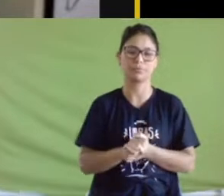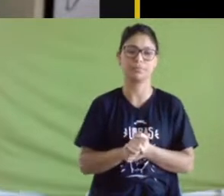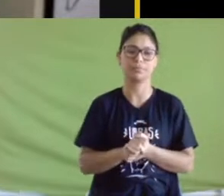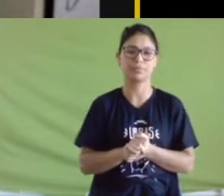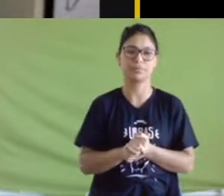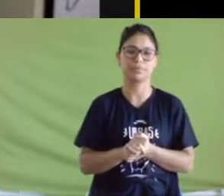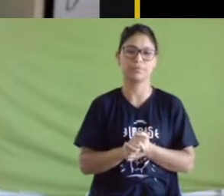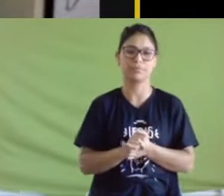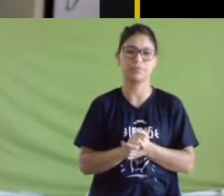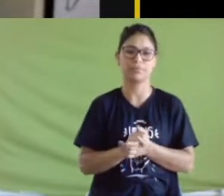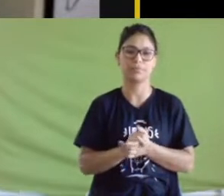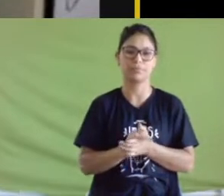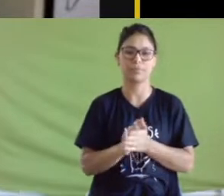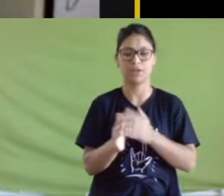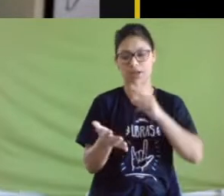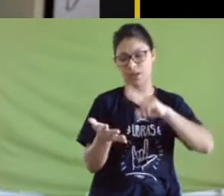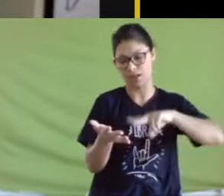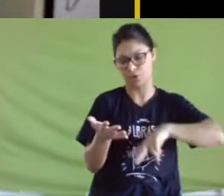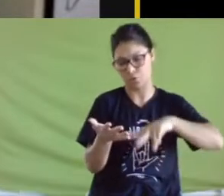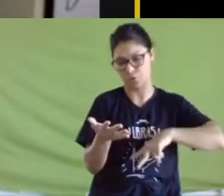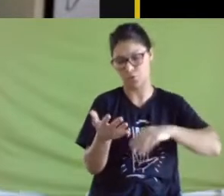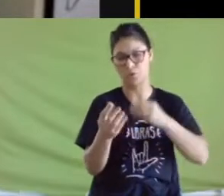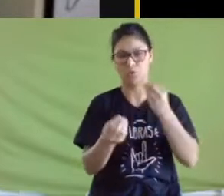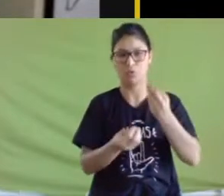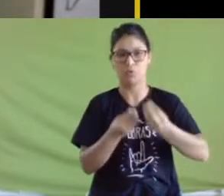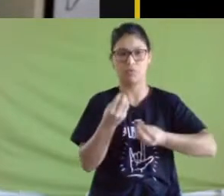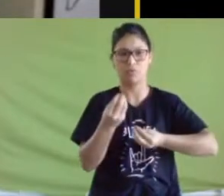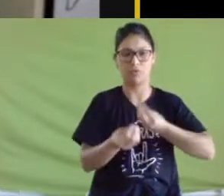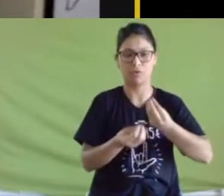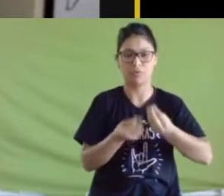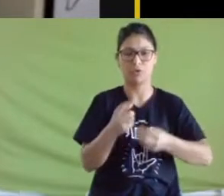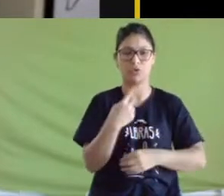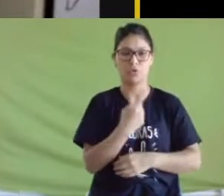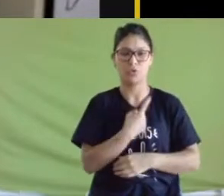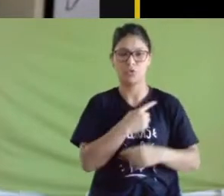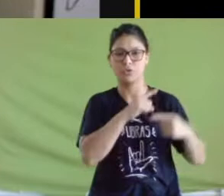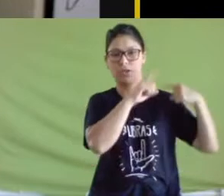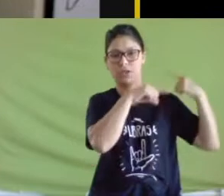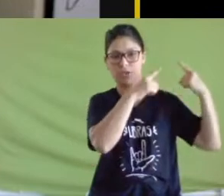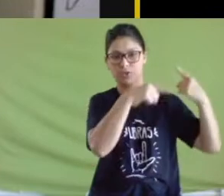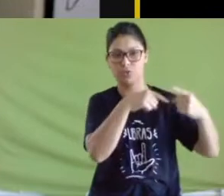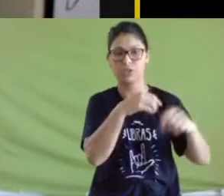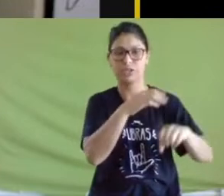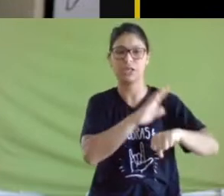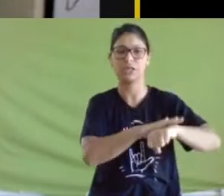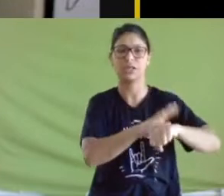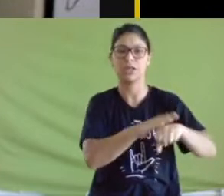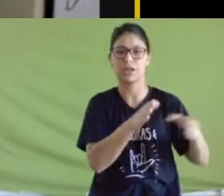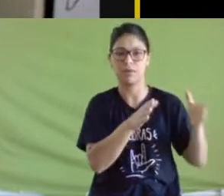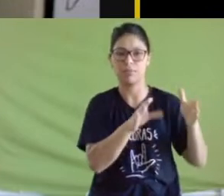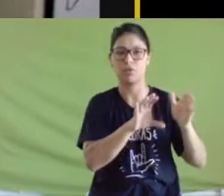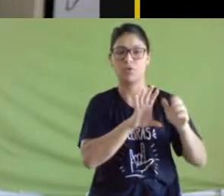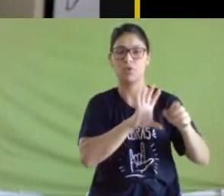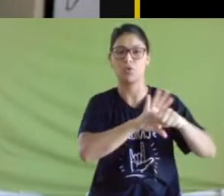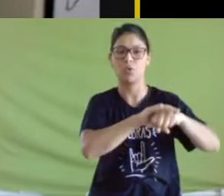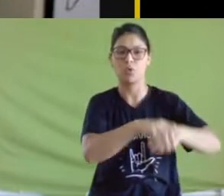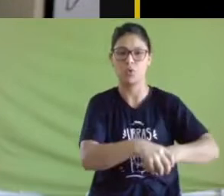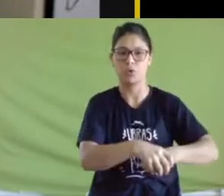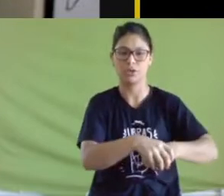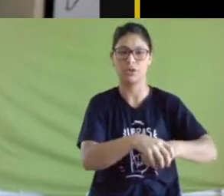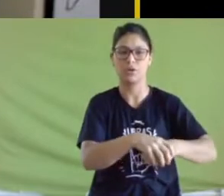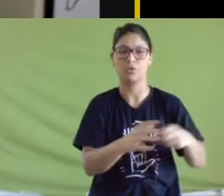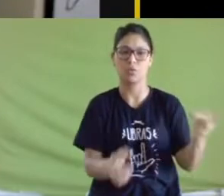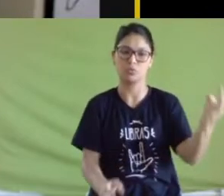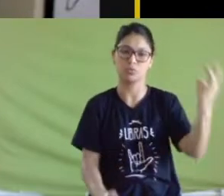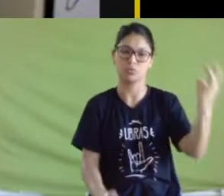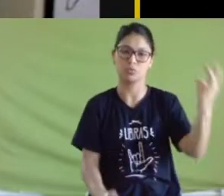leitor, na medida que a gente herdou dos tempos coloniais uma grande incultura letrada,